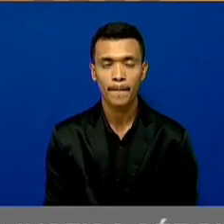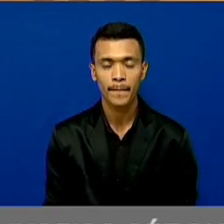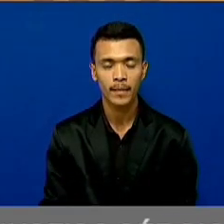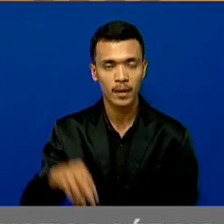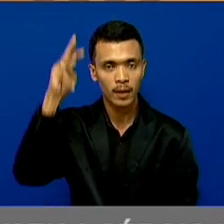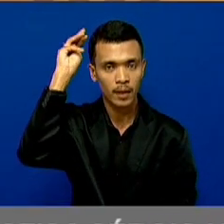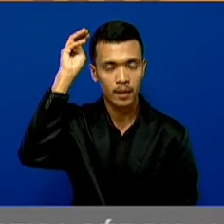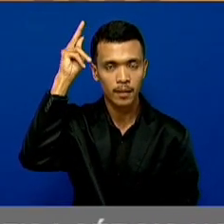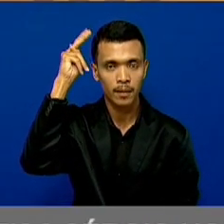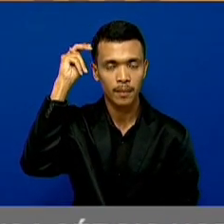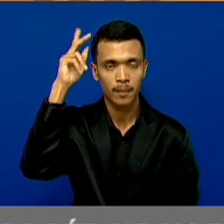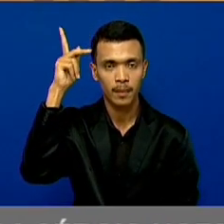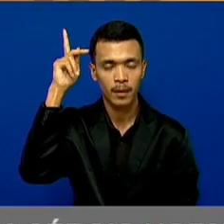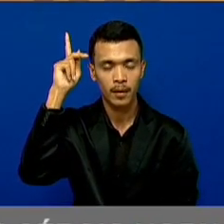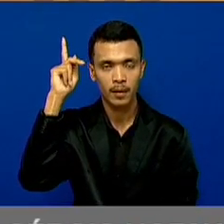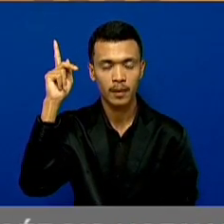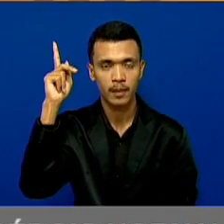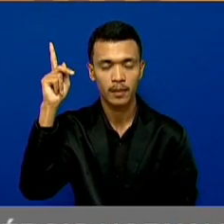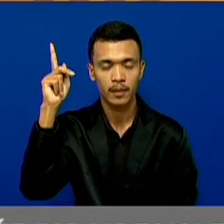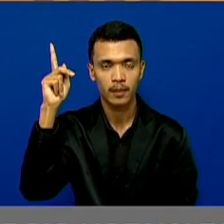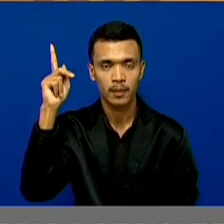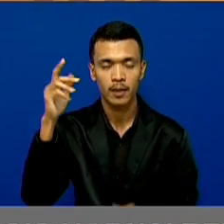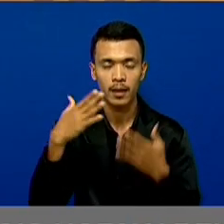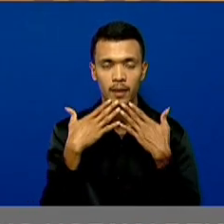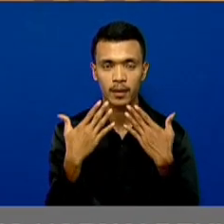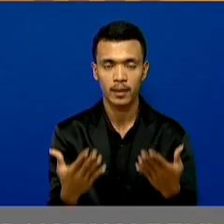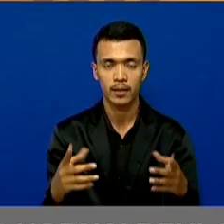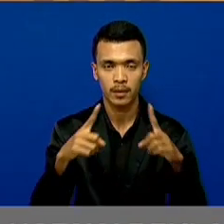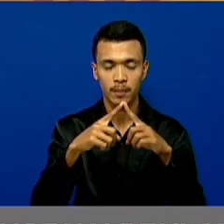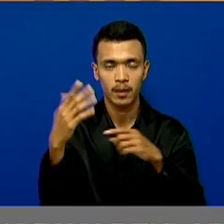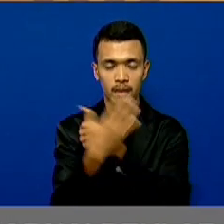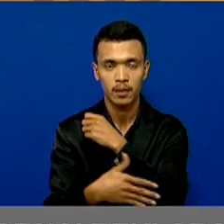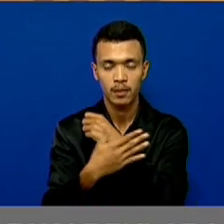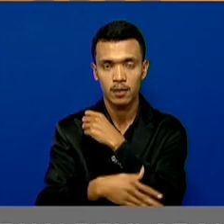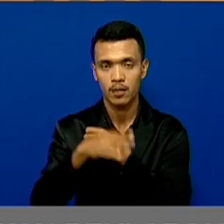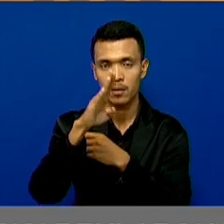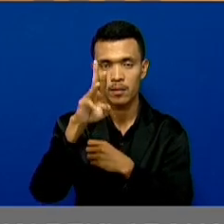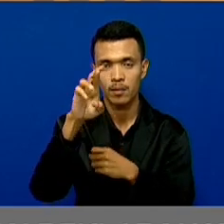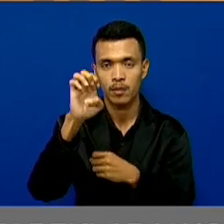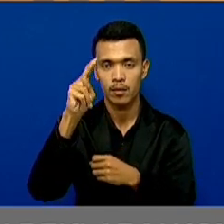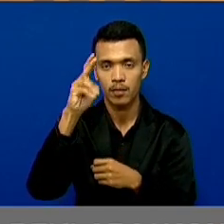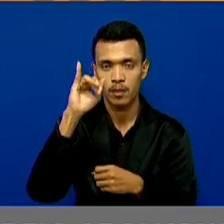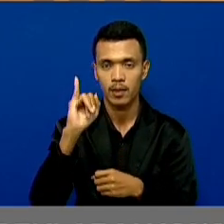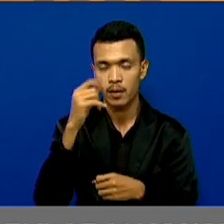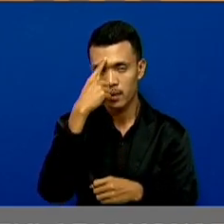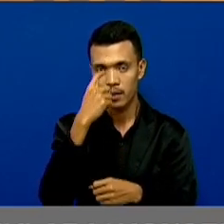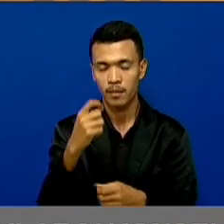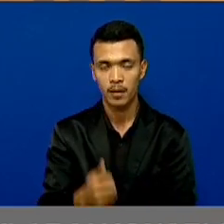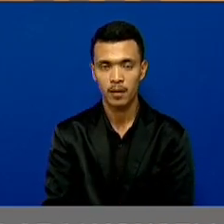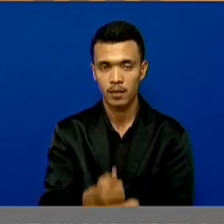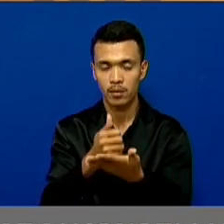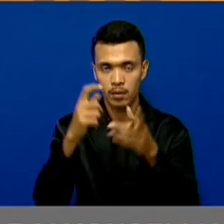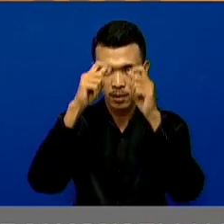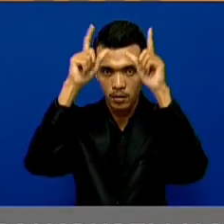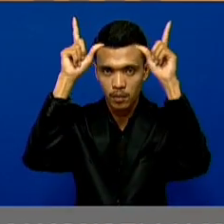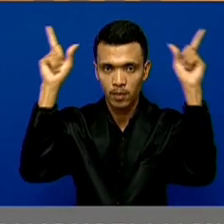Ministro do Negócio Estrangeiro na Cooperação, Benito Freitas, agradece a Brunei e Darusalam, Tamba Durante no apoio na Timor-Leste e a